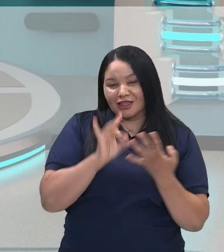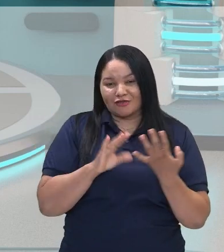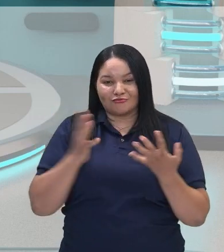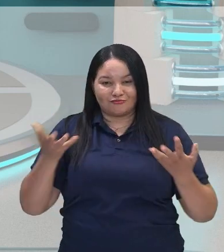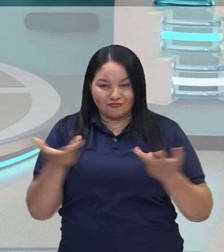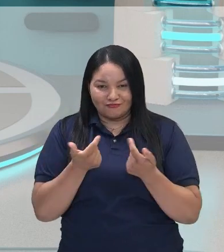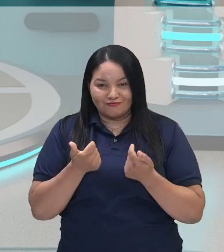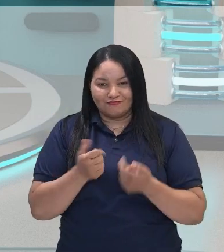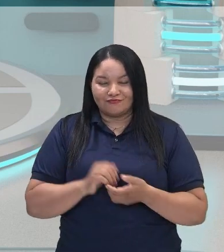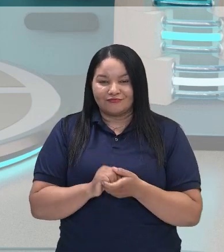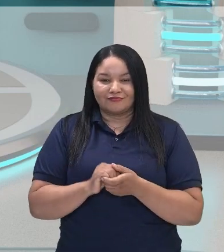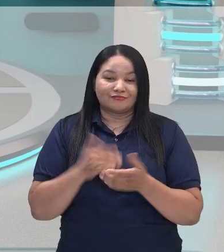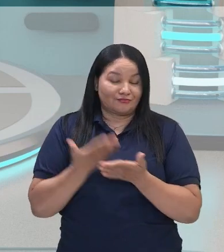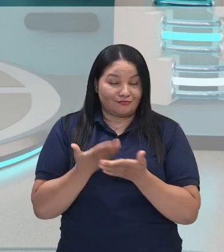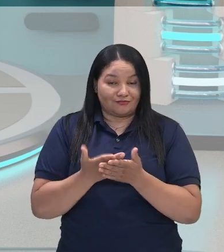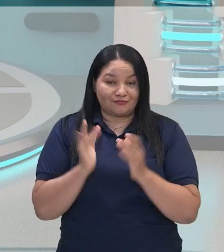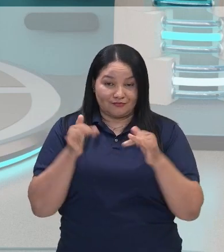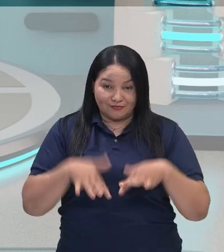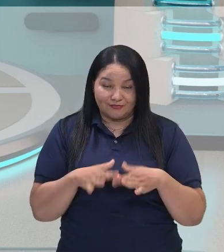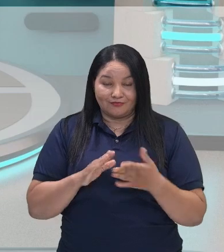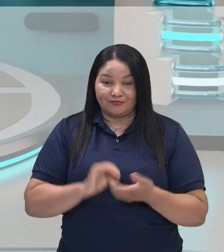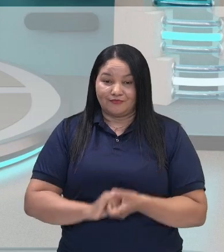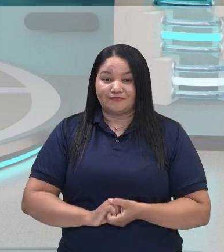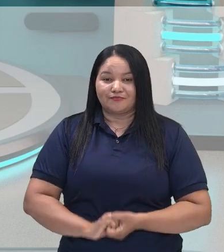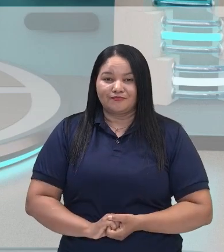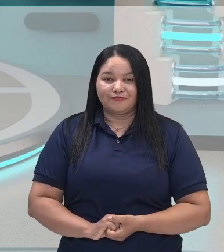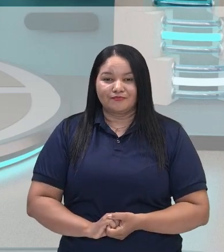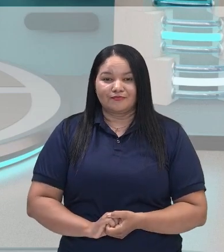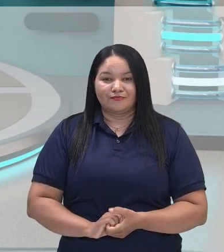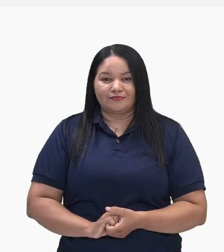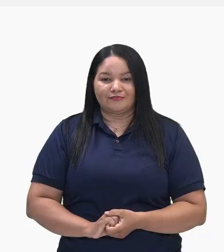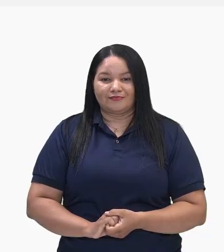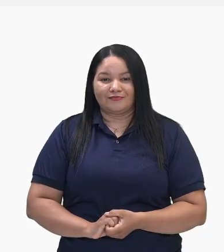Então, finalizamos a nossa aula de hoje.